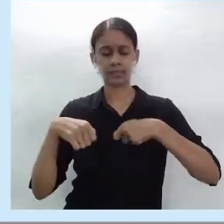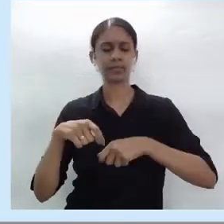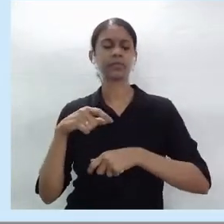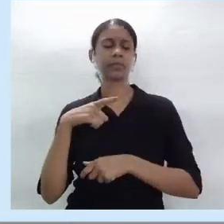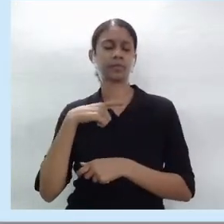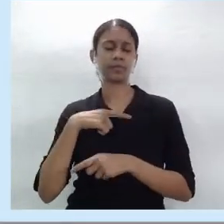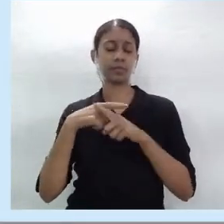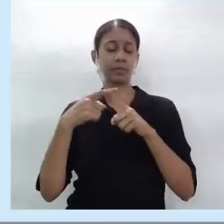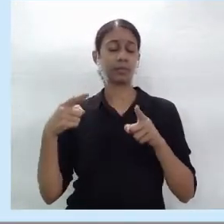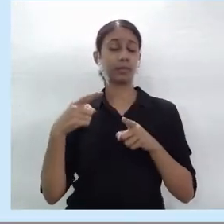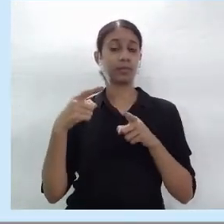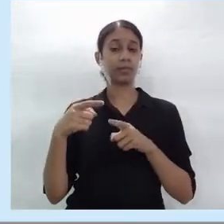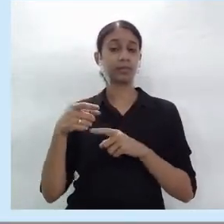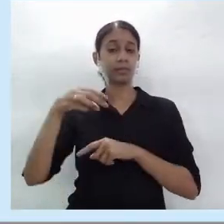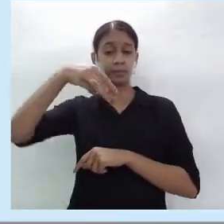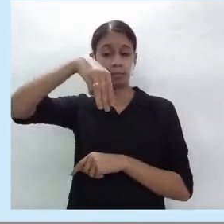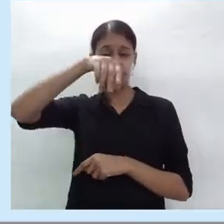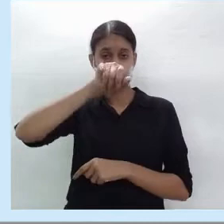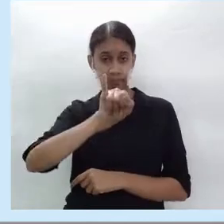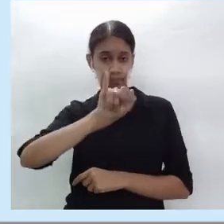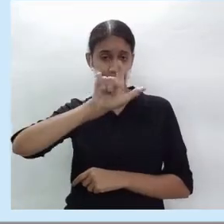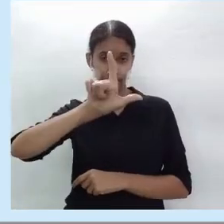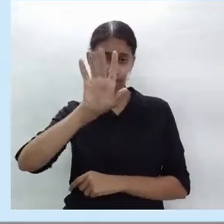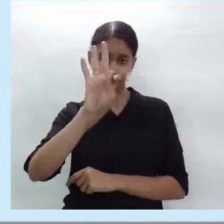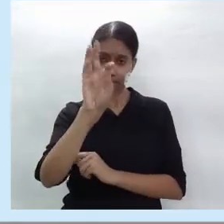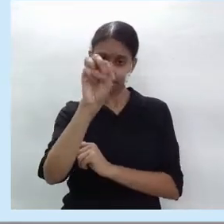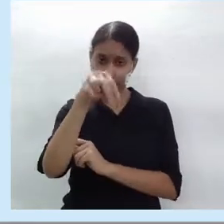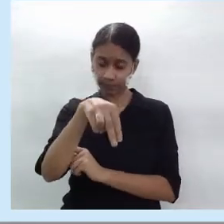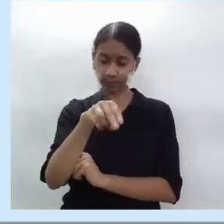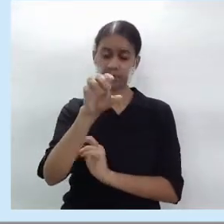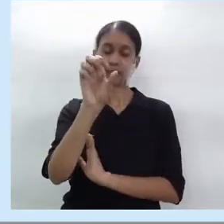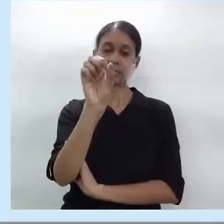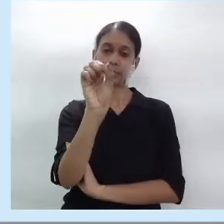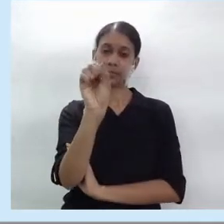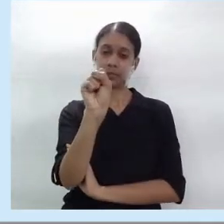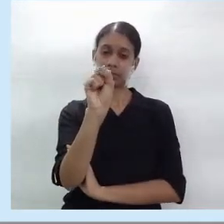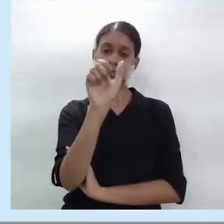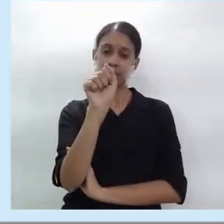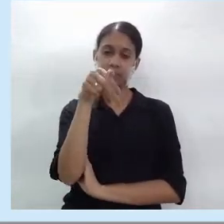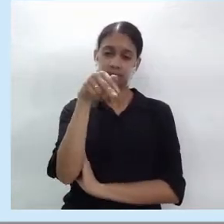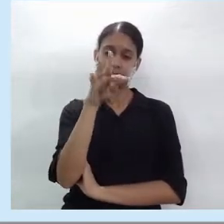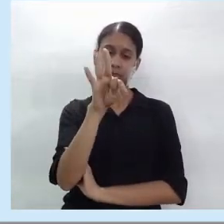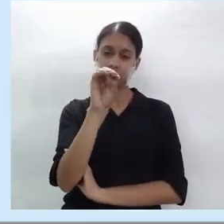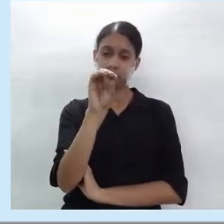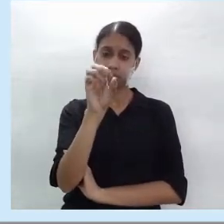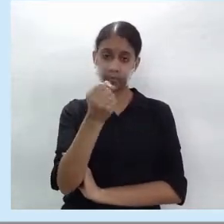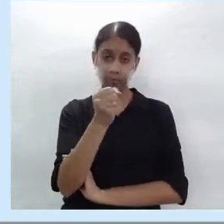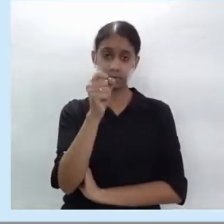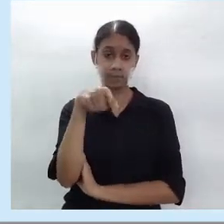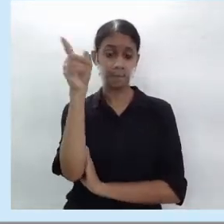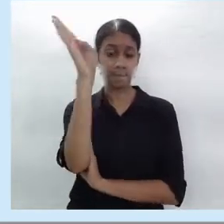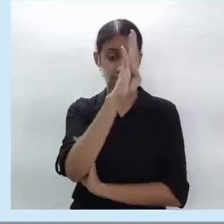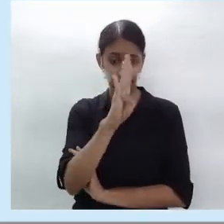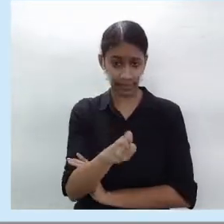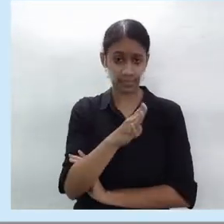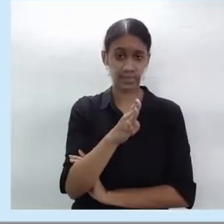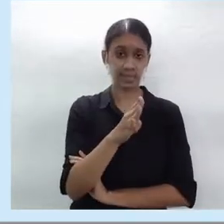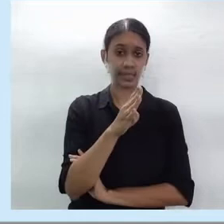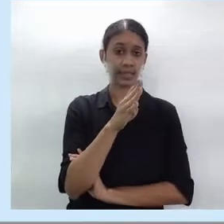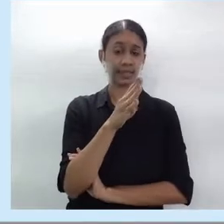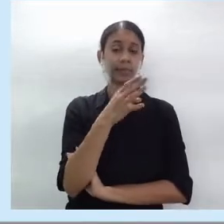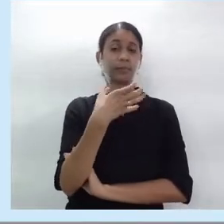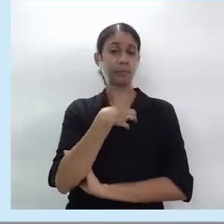um geógrafo, um dos mais importantes geógrafos do mundo, brasileiro, baiano e negro, ele era um crítico